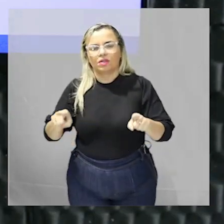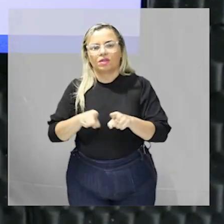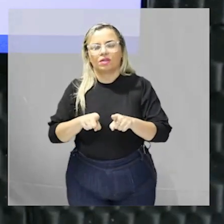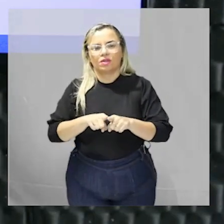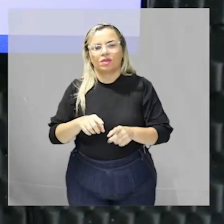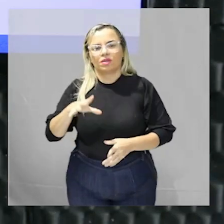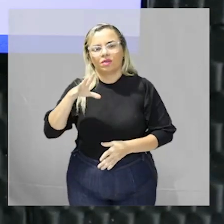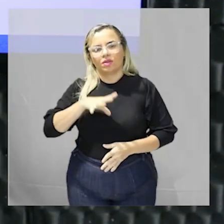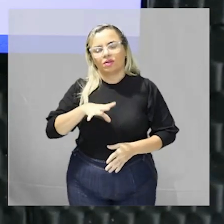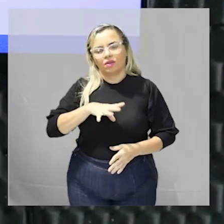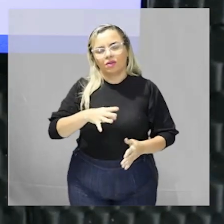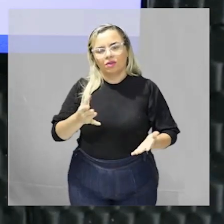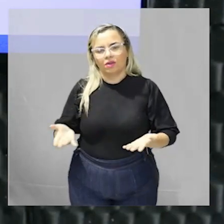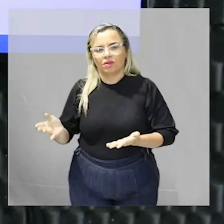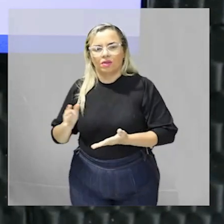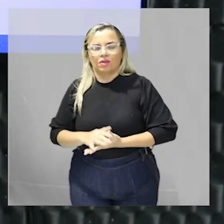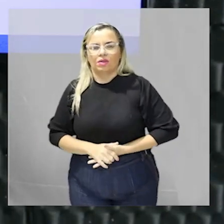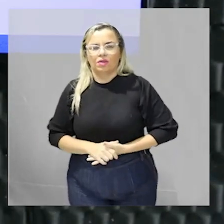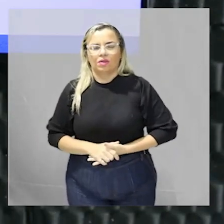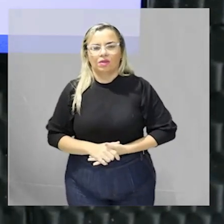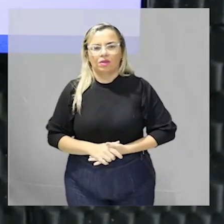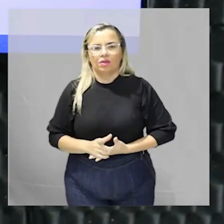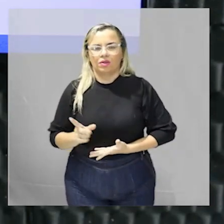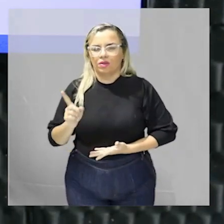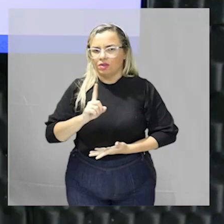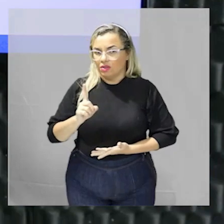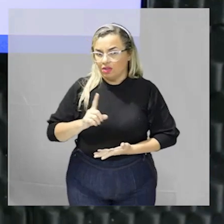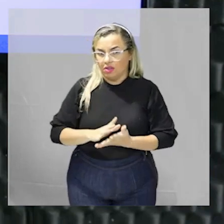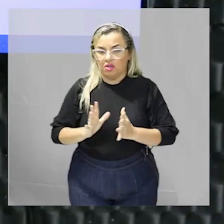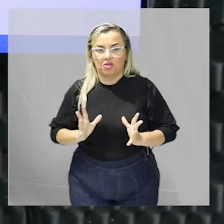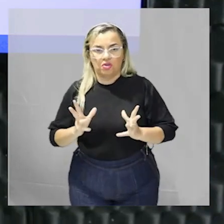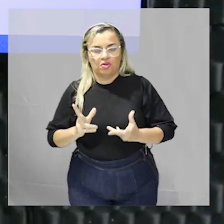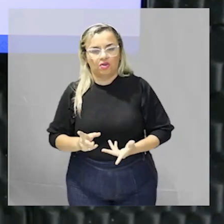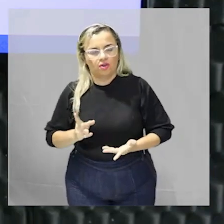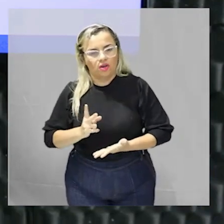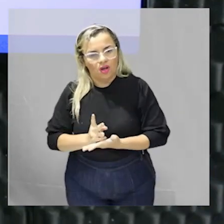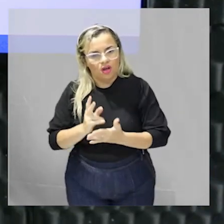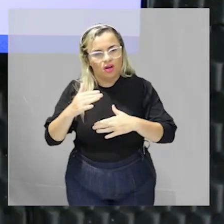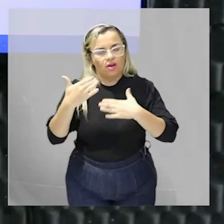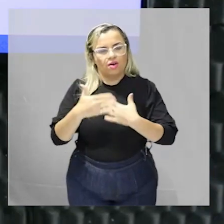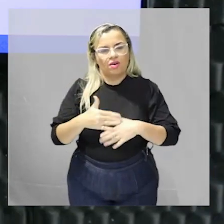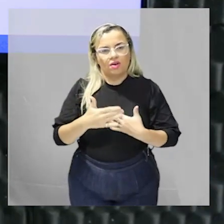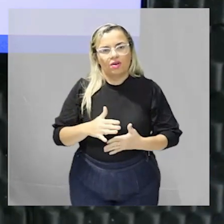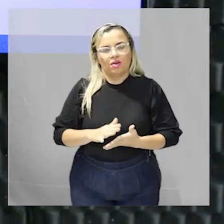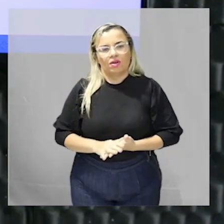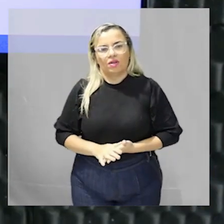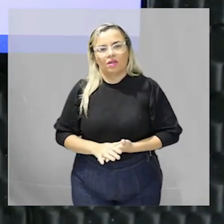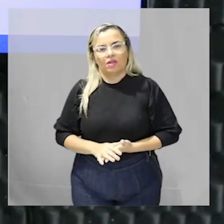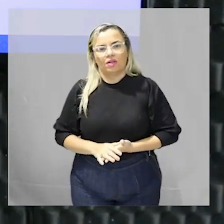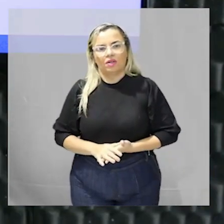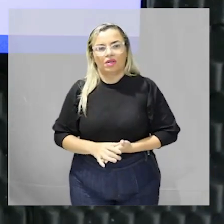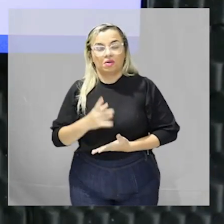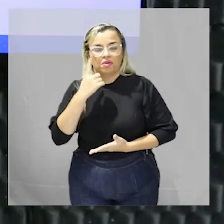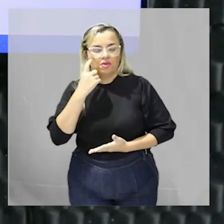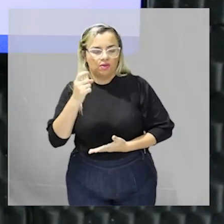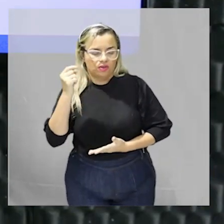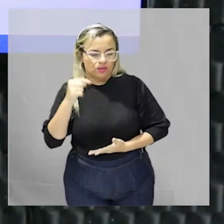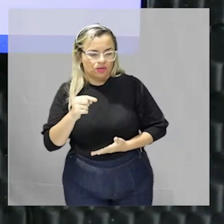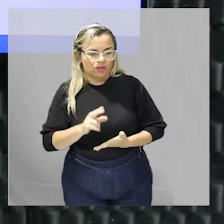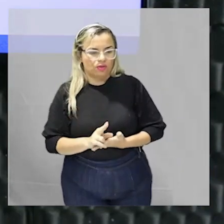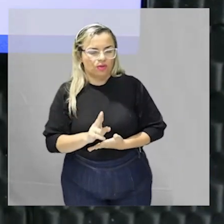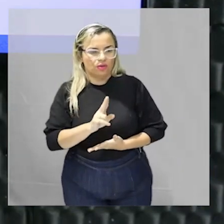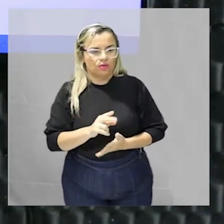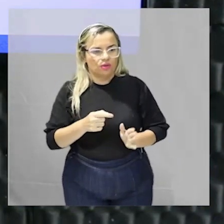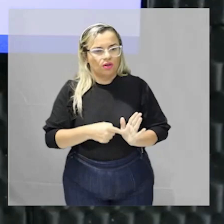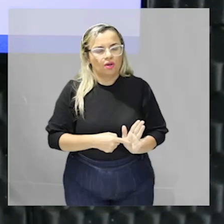só, não é que ela vai ser todo o tempo dessa forma. Inclusive, nós trazemos para vocês o formato que ela